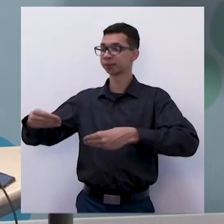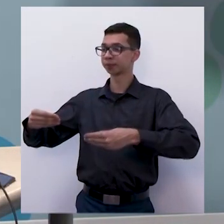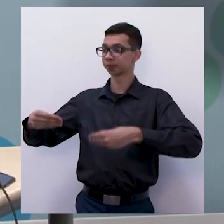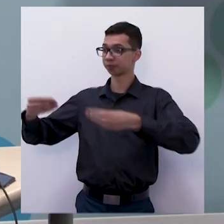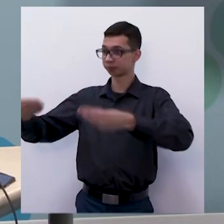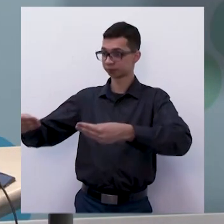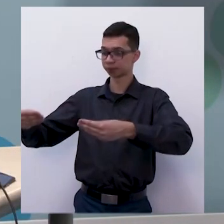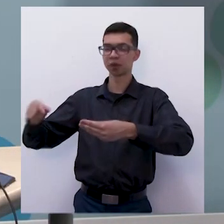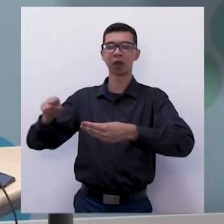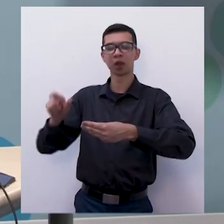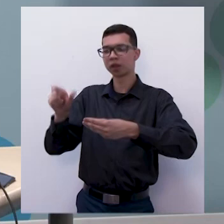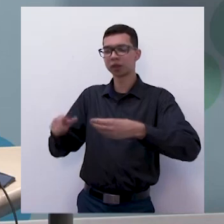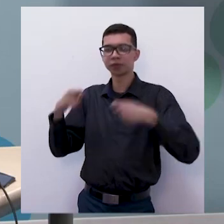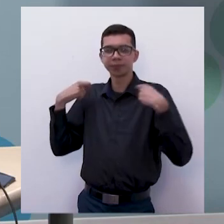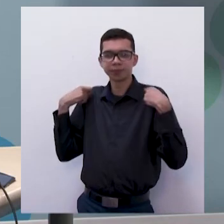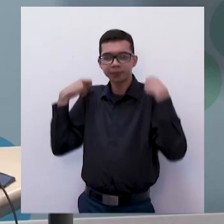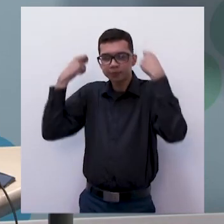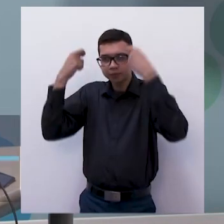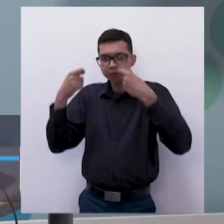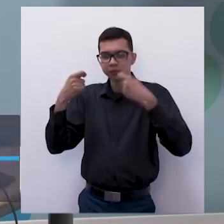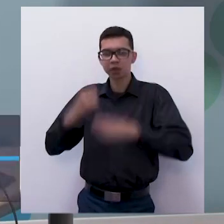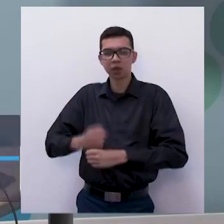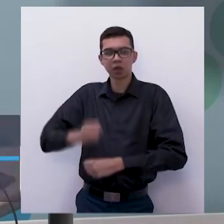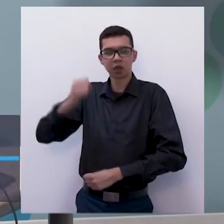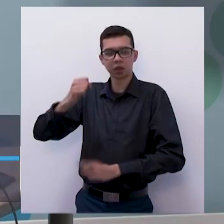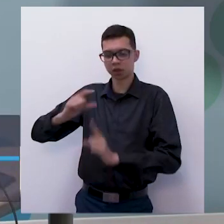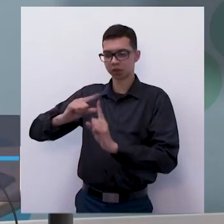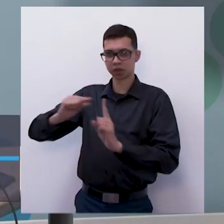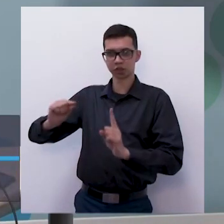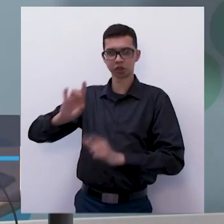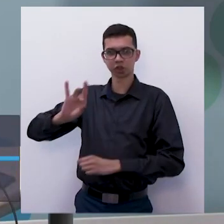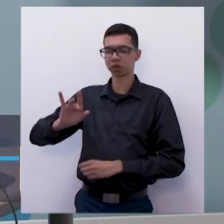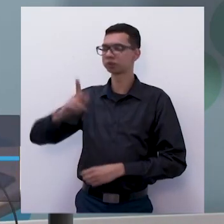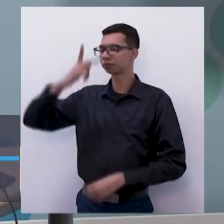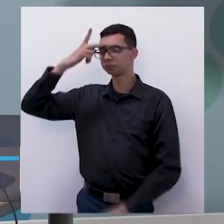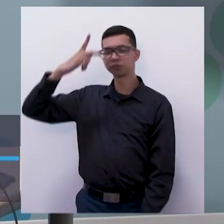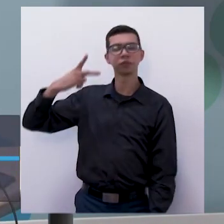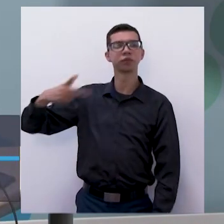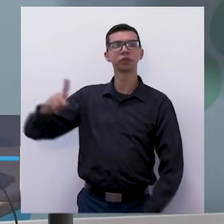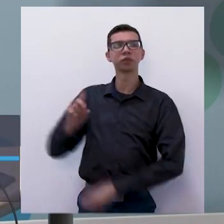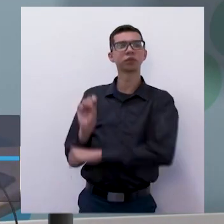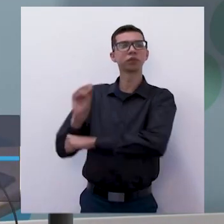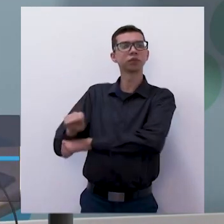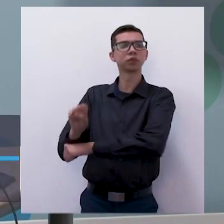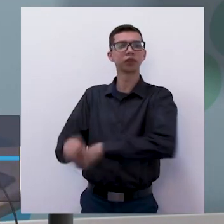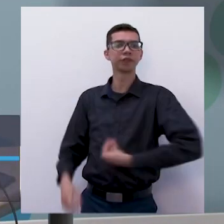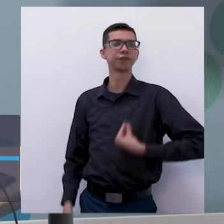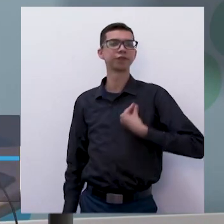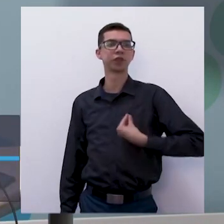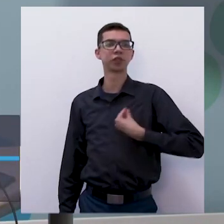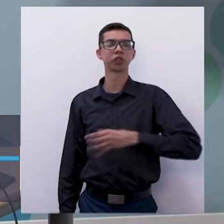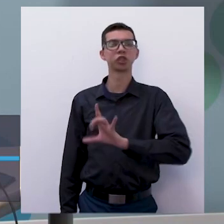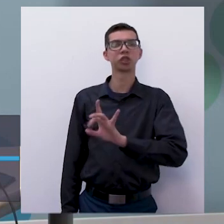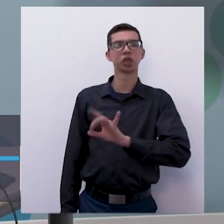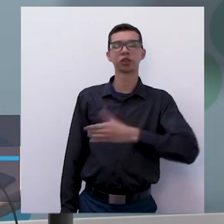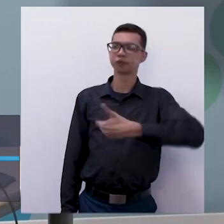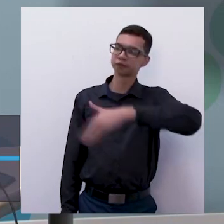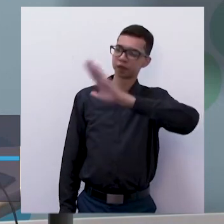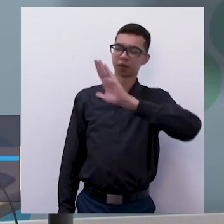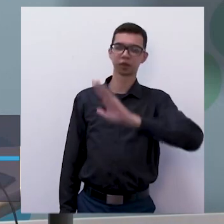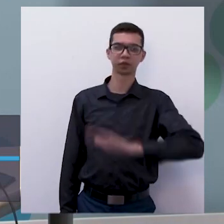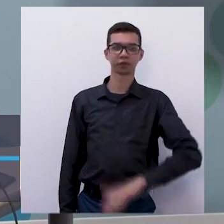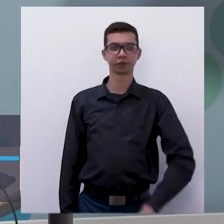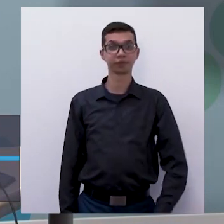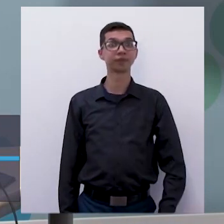corpo, uma lança e te vira, né? Ele tem que aprender a sobreviver sozinho, né? E aí